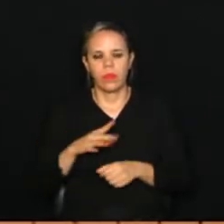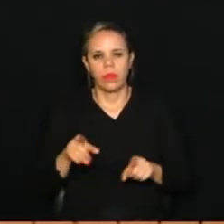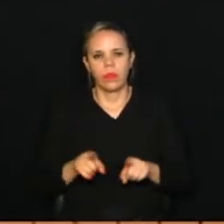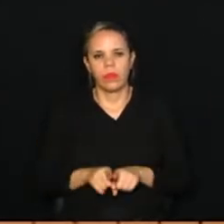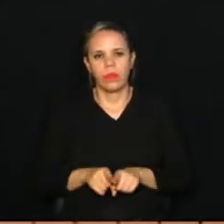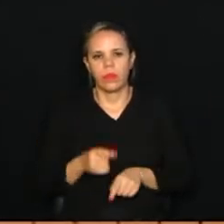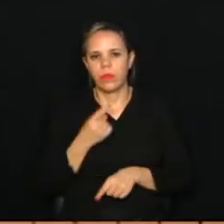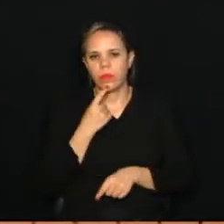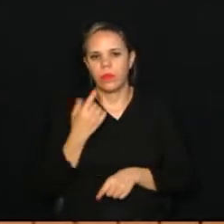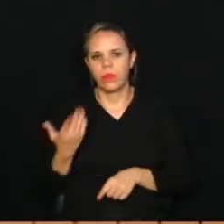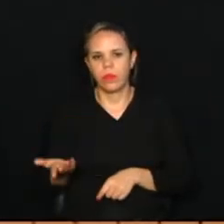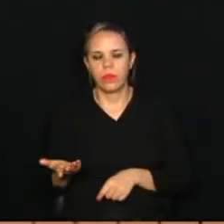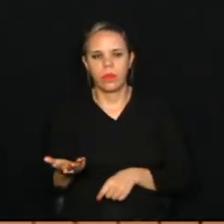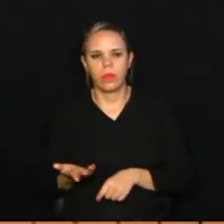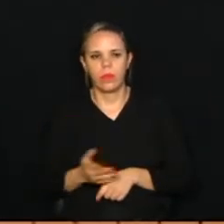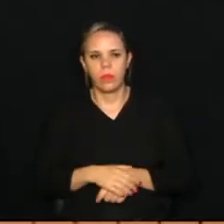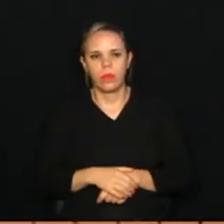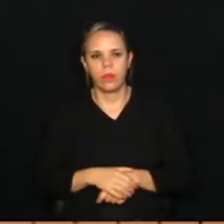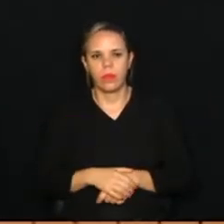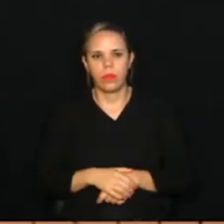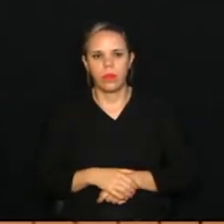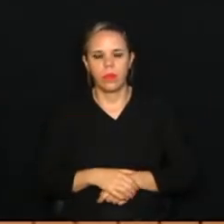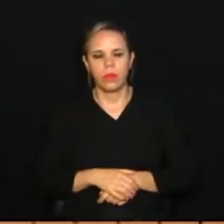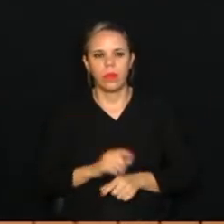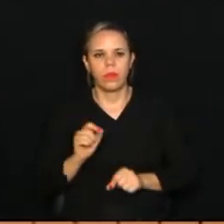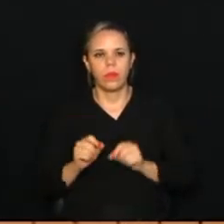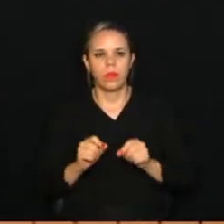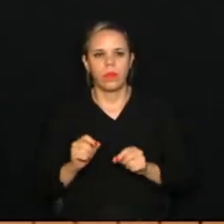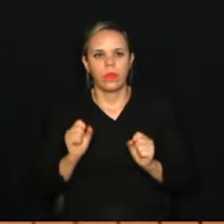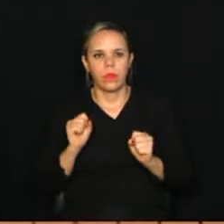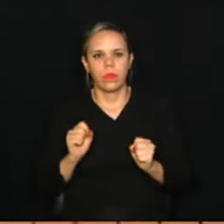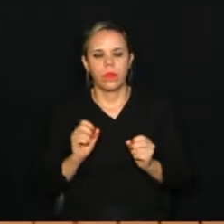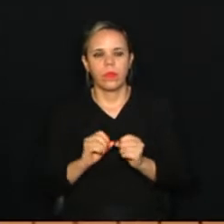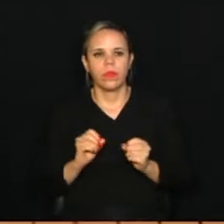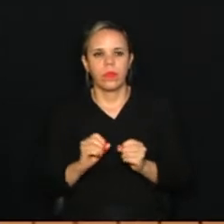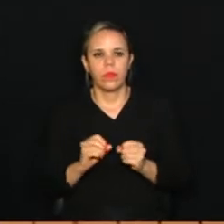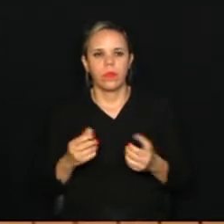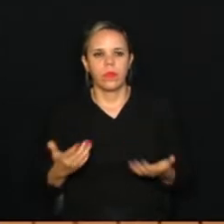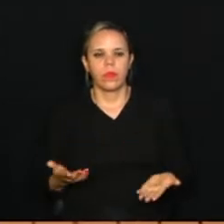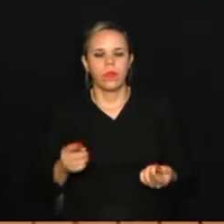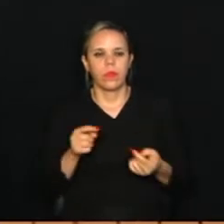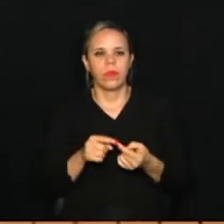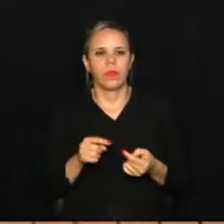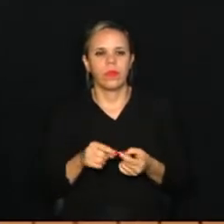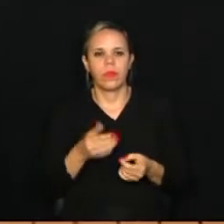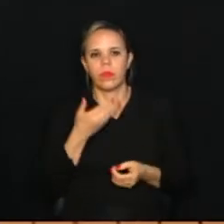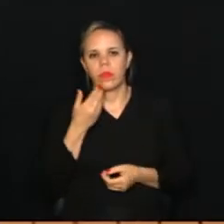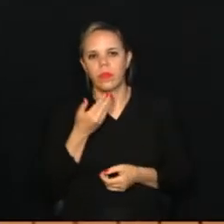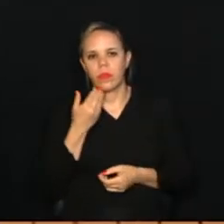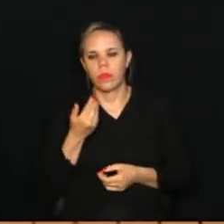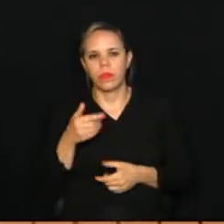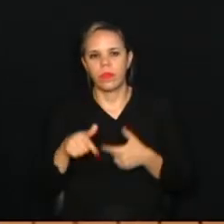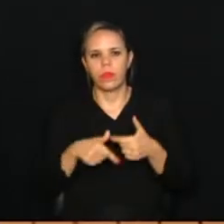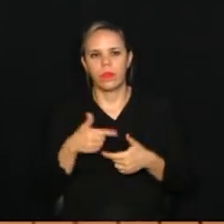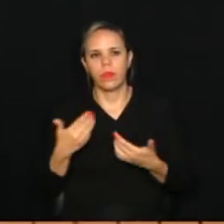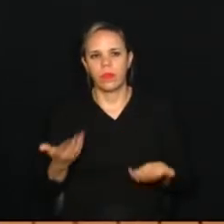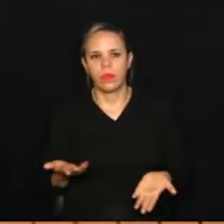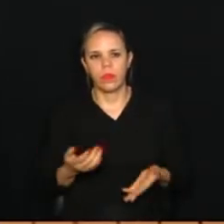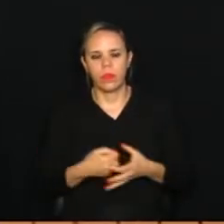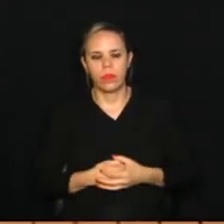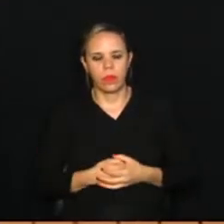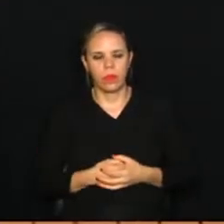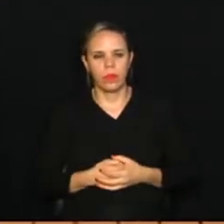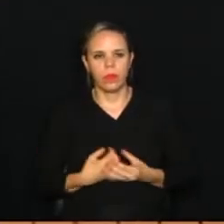de Campinas. Então, o que a gente puder fazer no sentido de facilitar esse trabalho